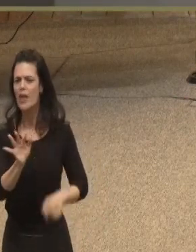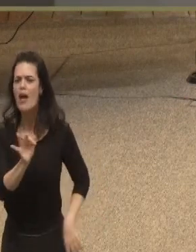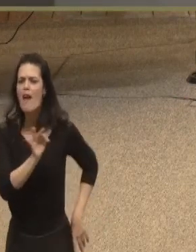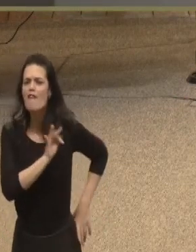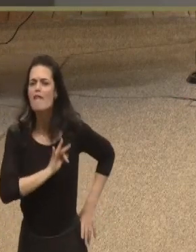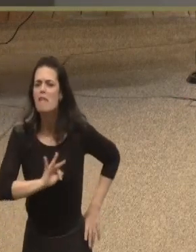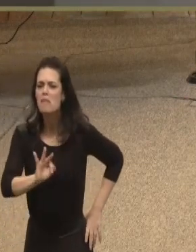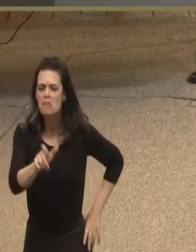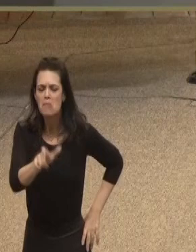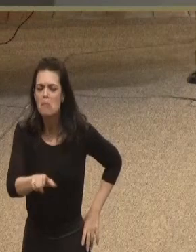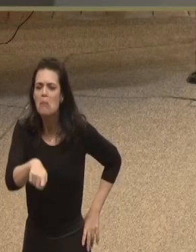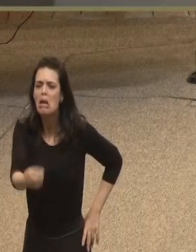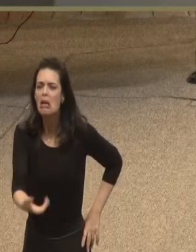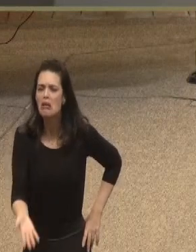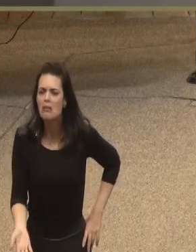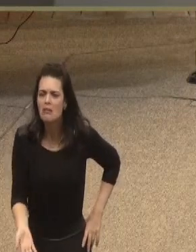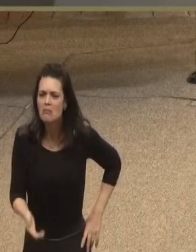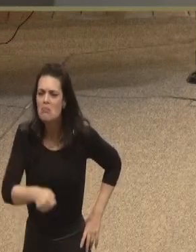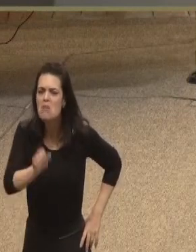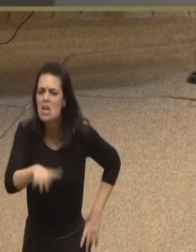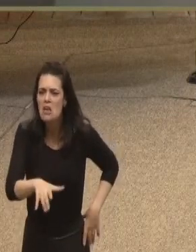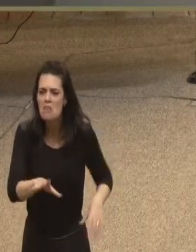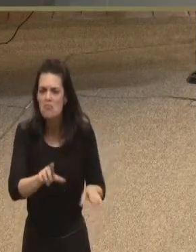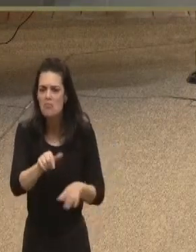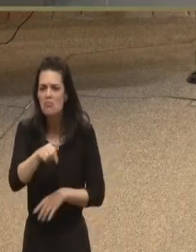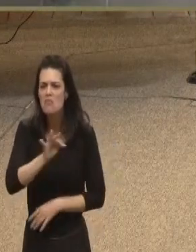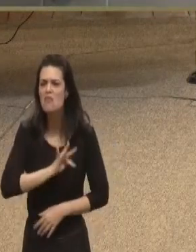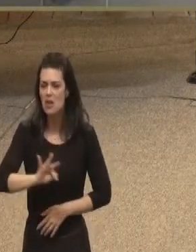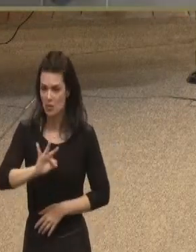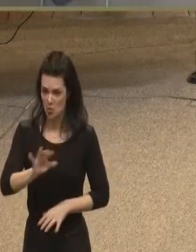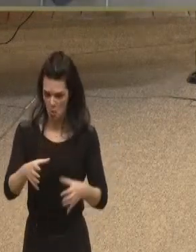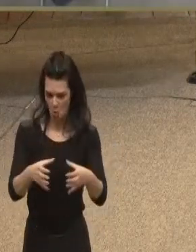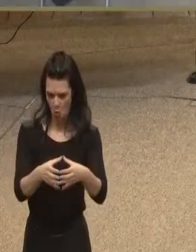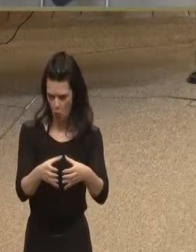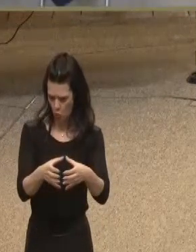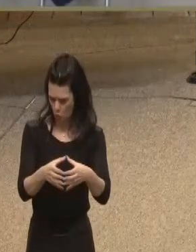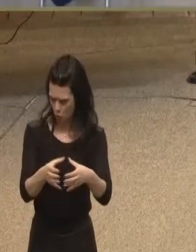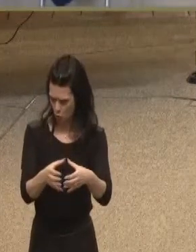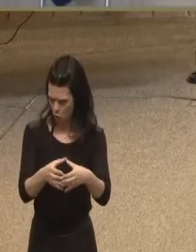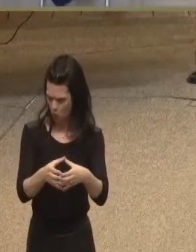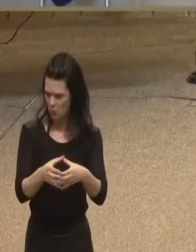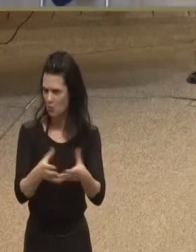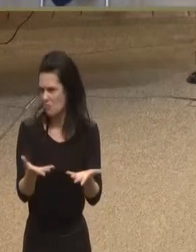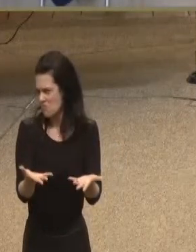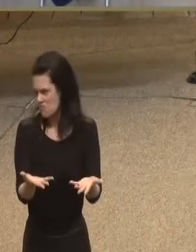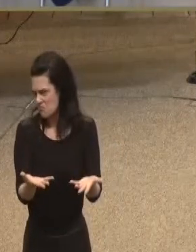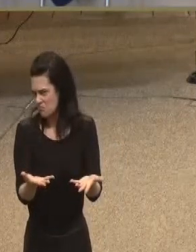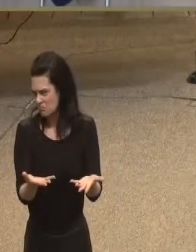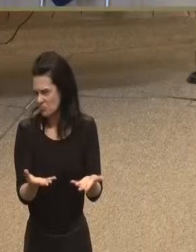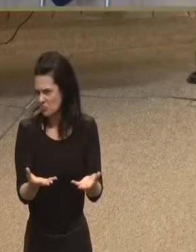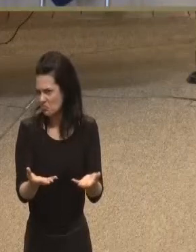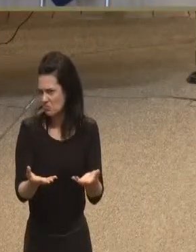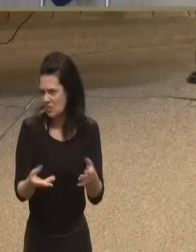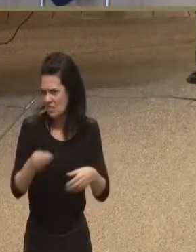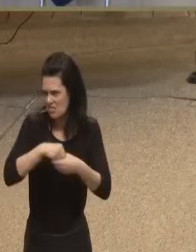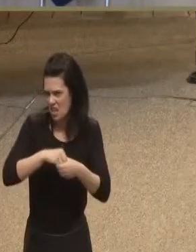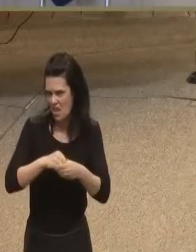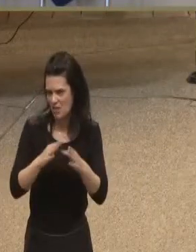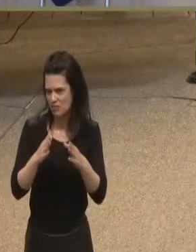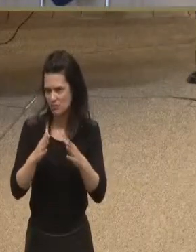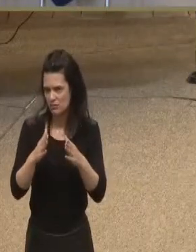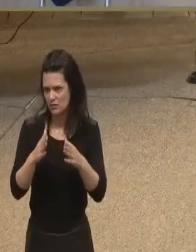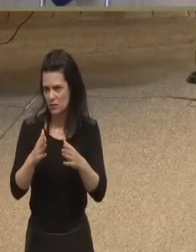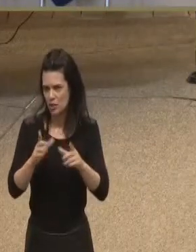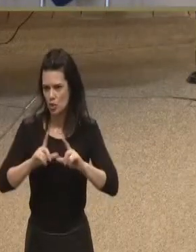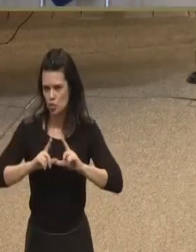fariseus? Os fariseus, um grupo, alguns inclusive chamam de seita ou um partido dentro